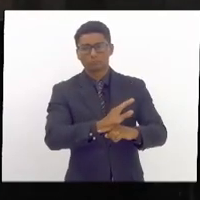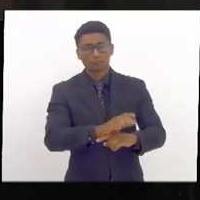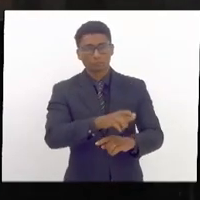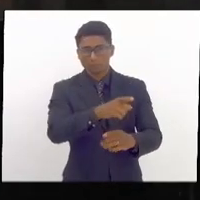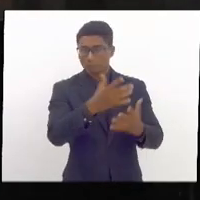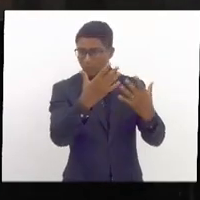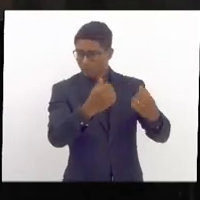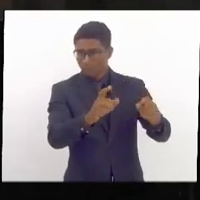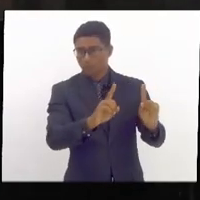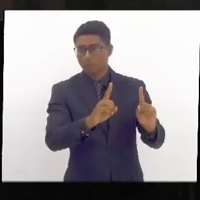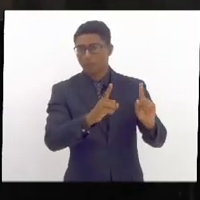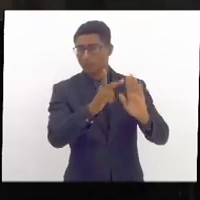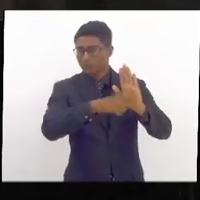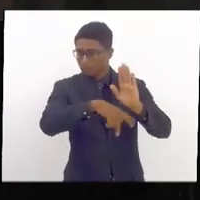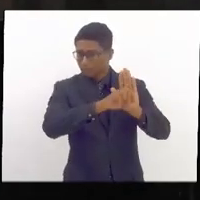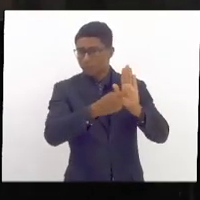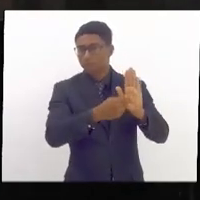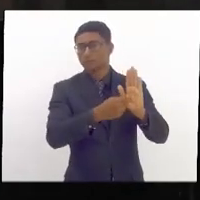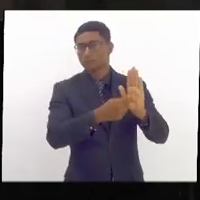negócio.